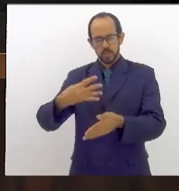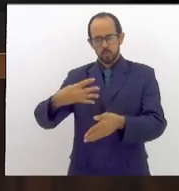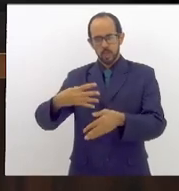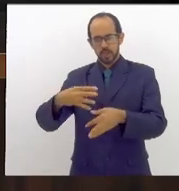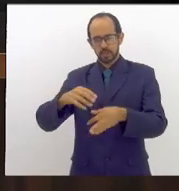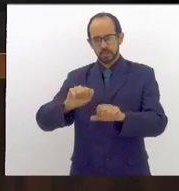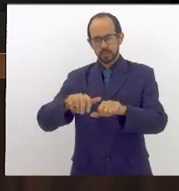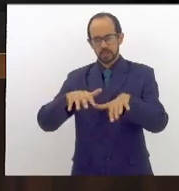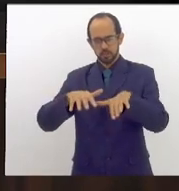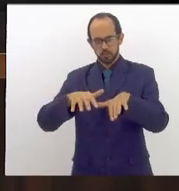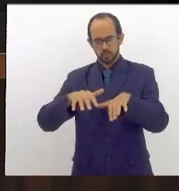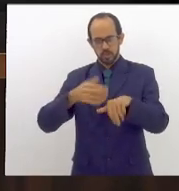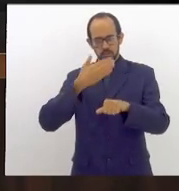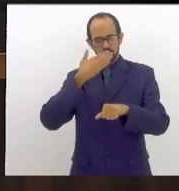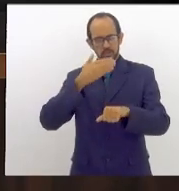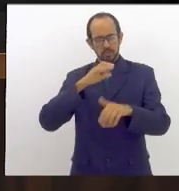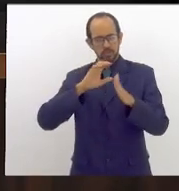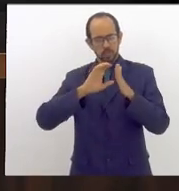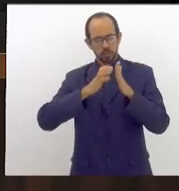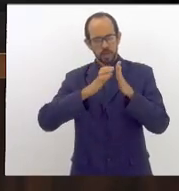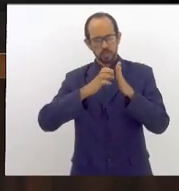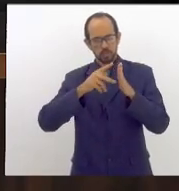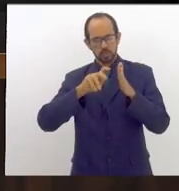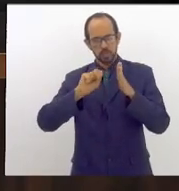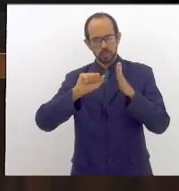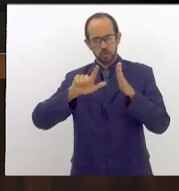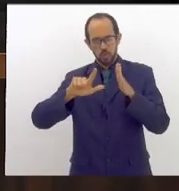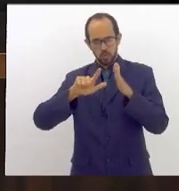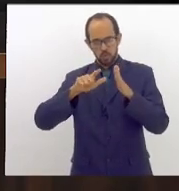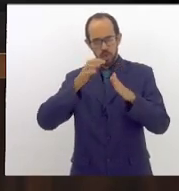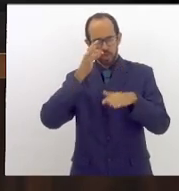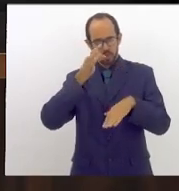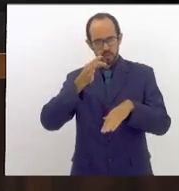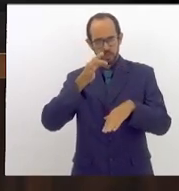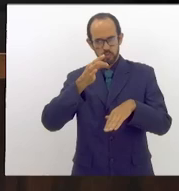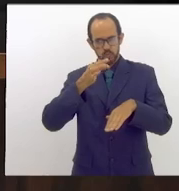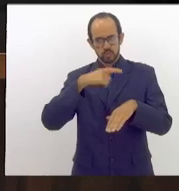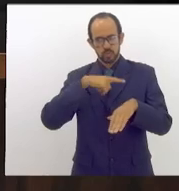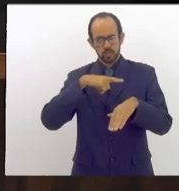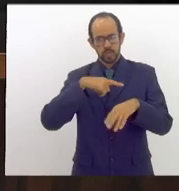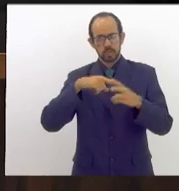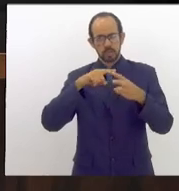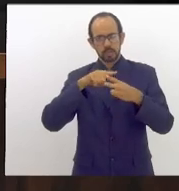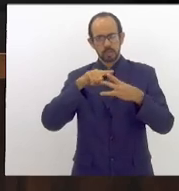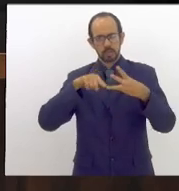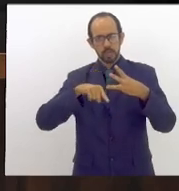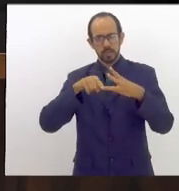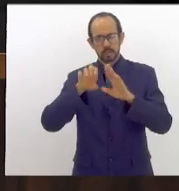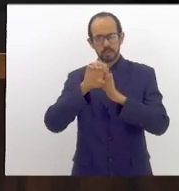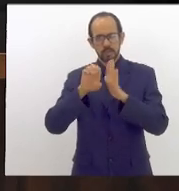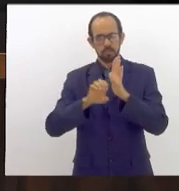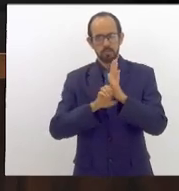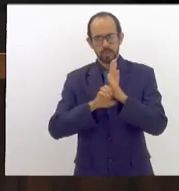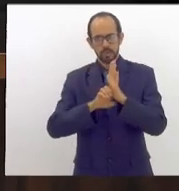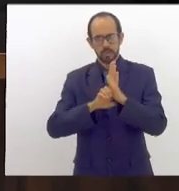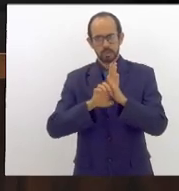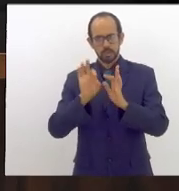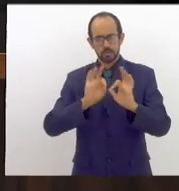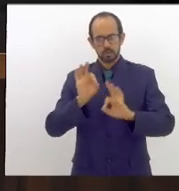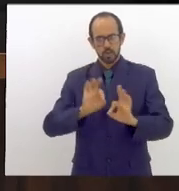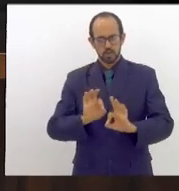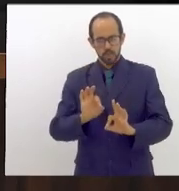chama atenção da bancada do pessoal temos três emendas a esse